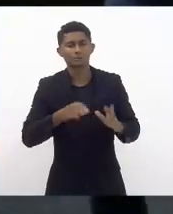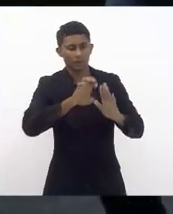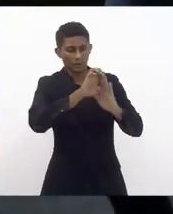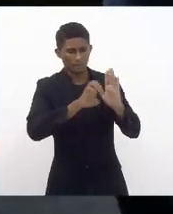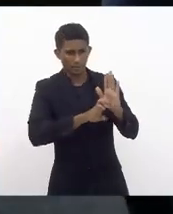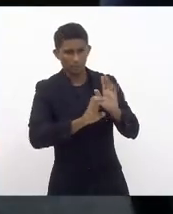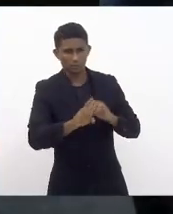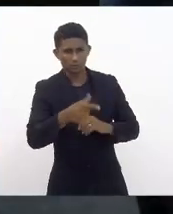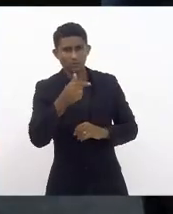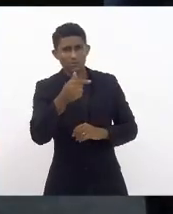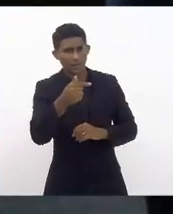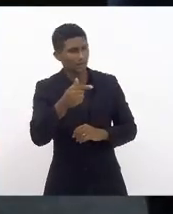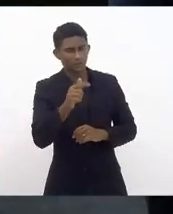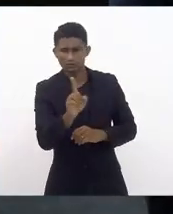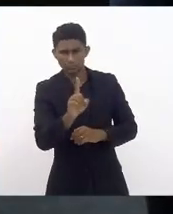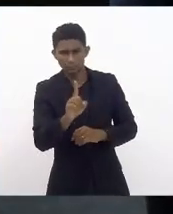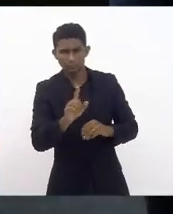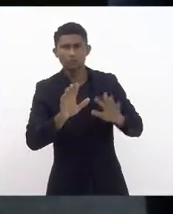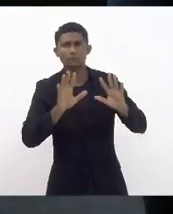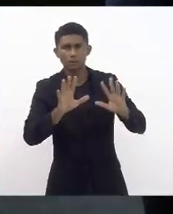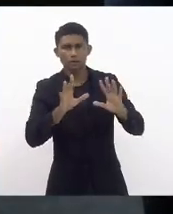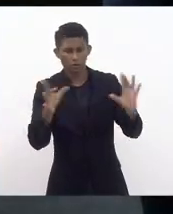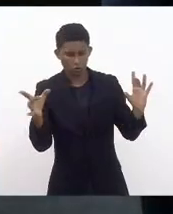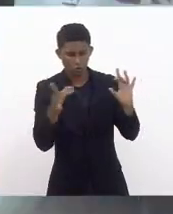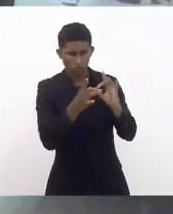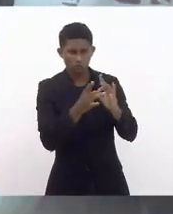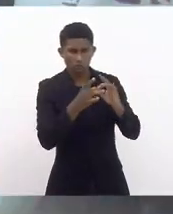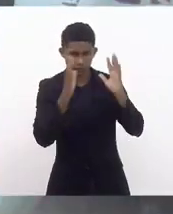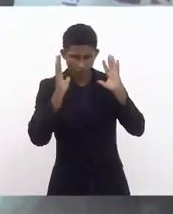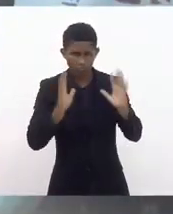número 7. Incorpora já!